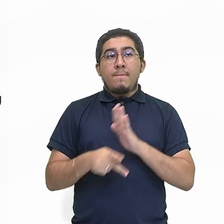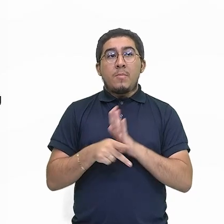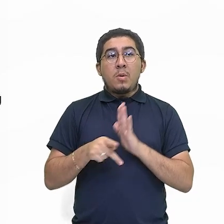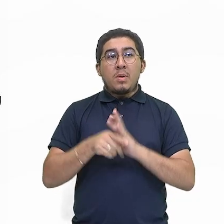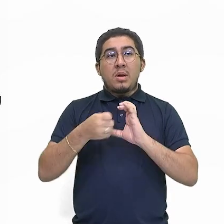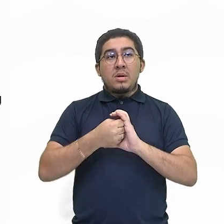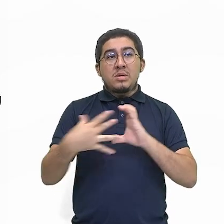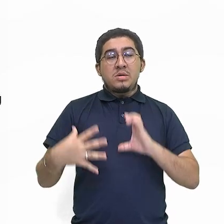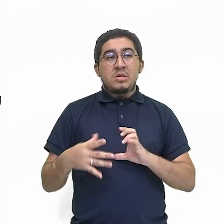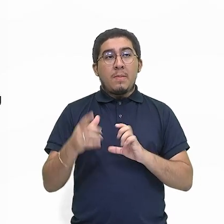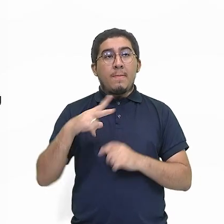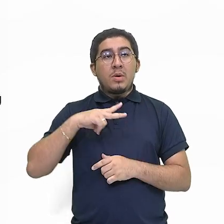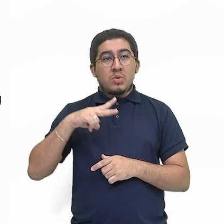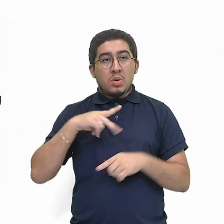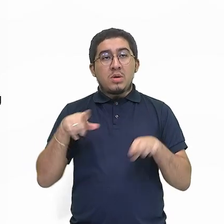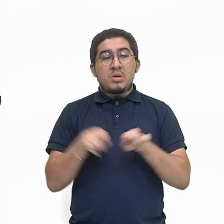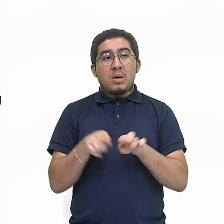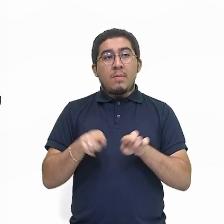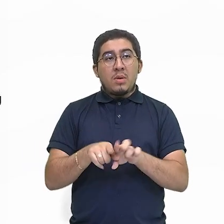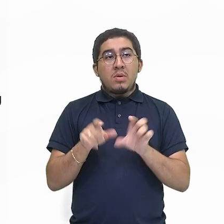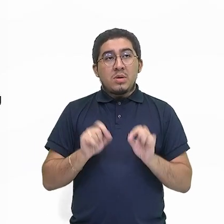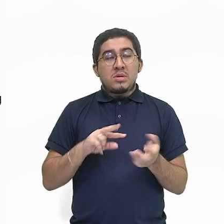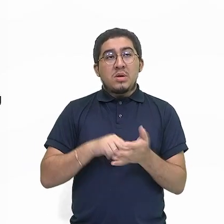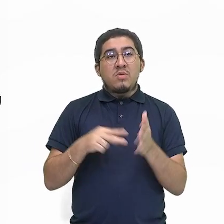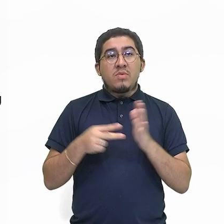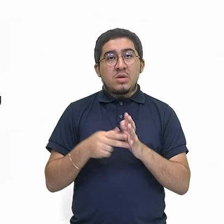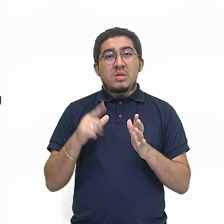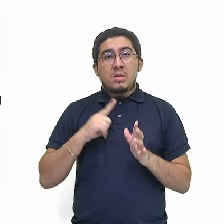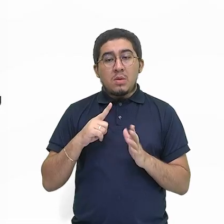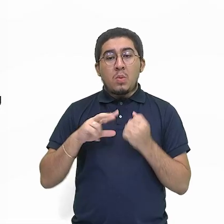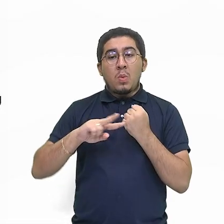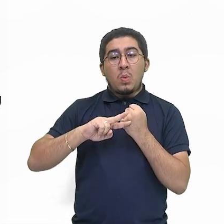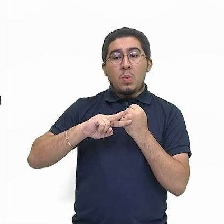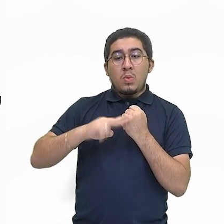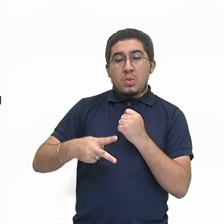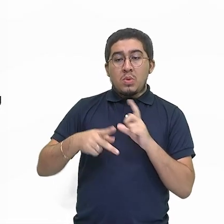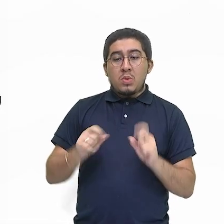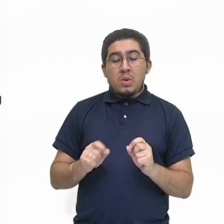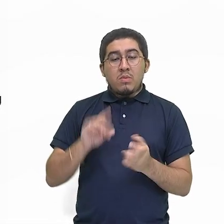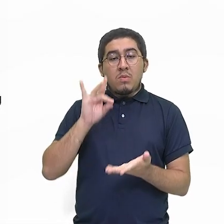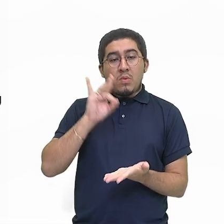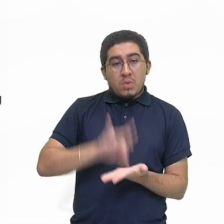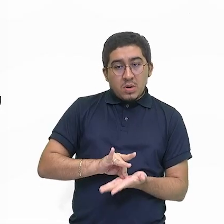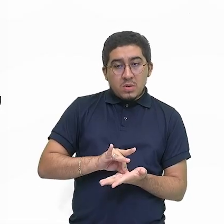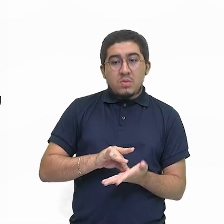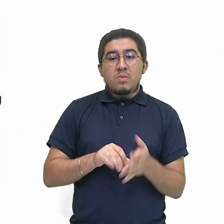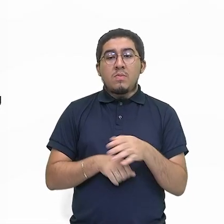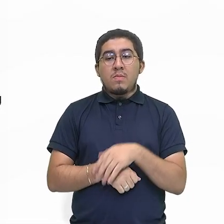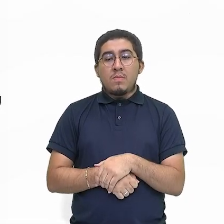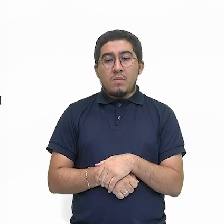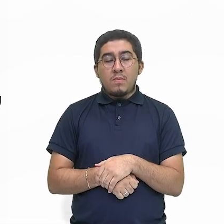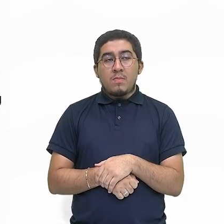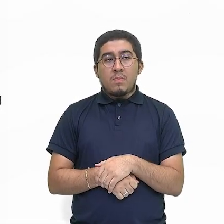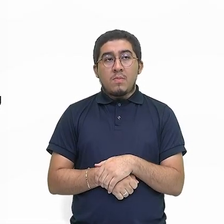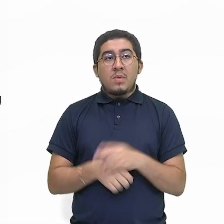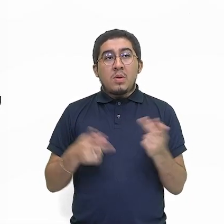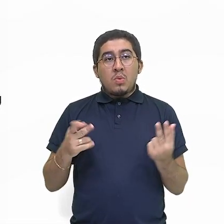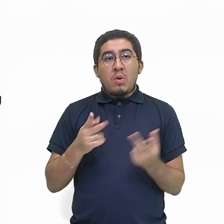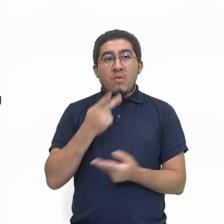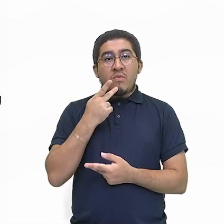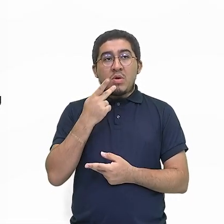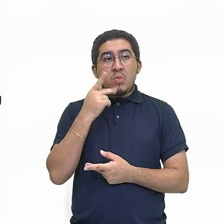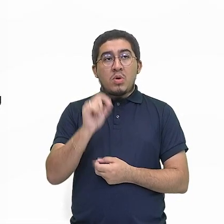individuais e coletivas se traduzem em resultados concretos, como falamos agora há pouco,